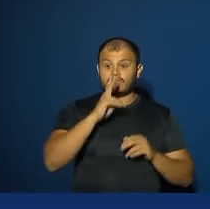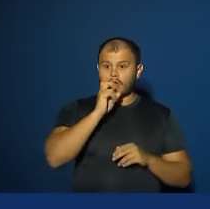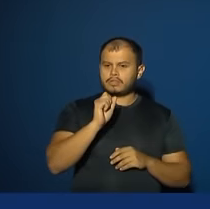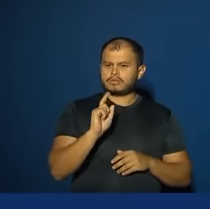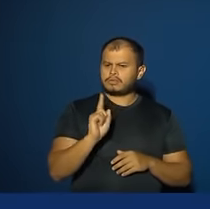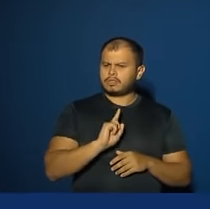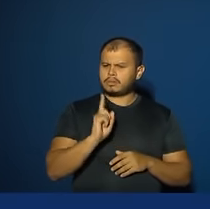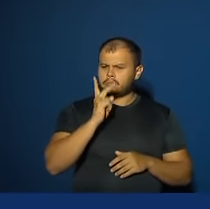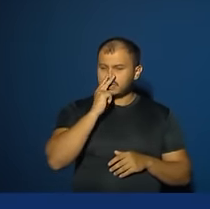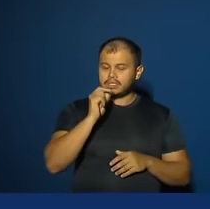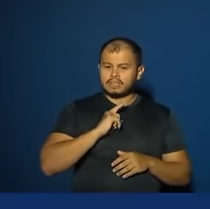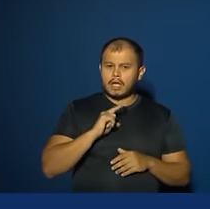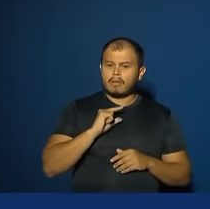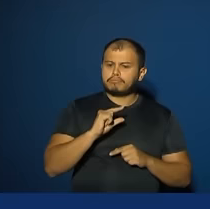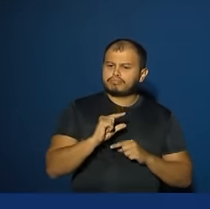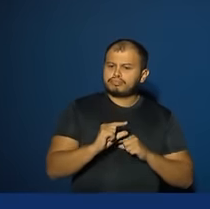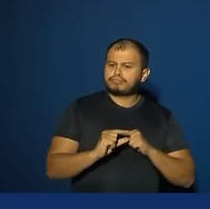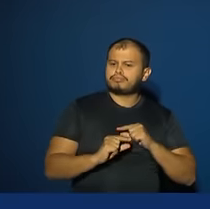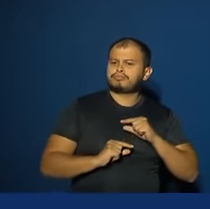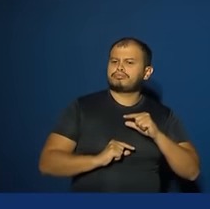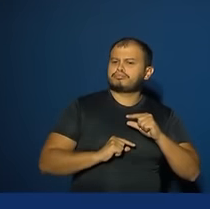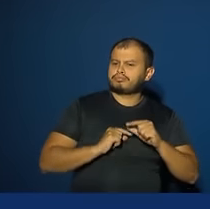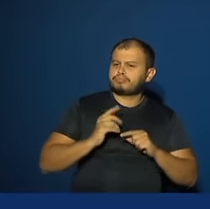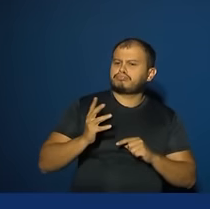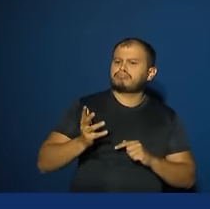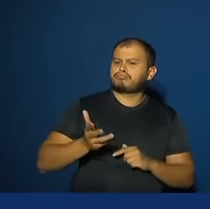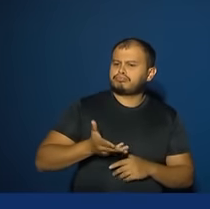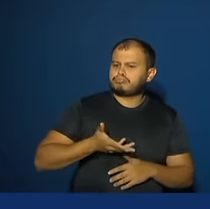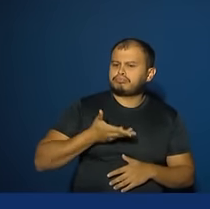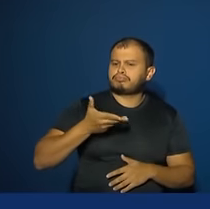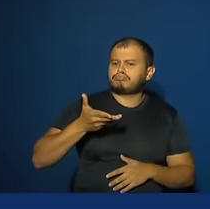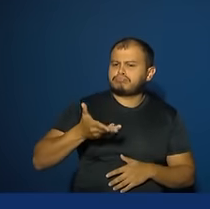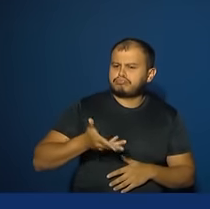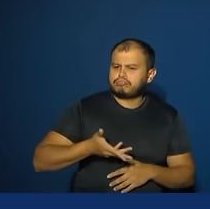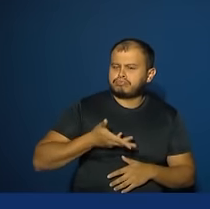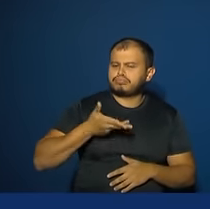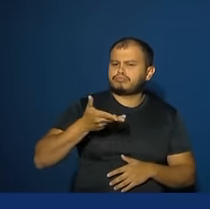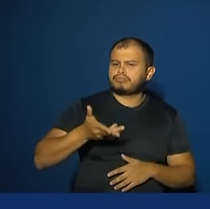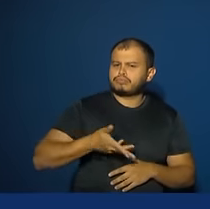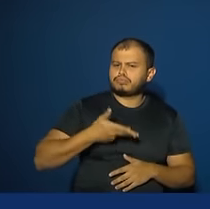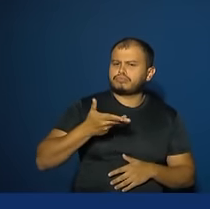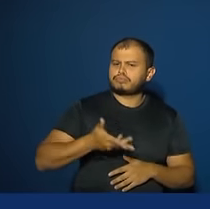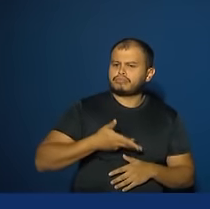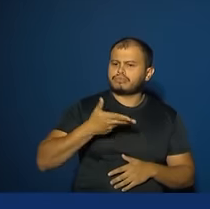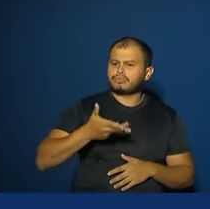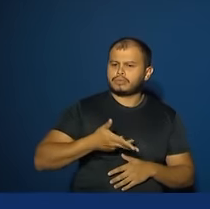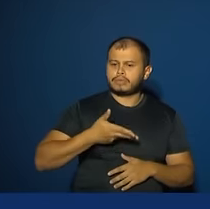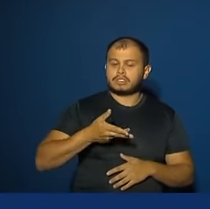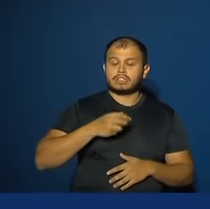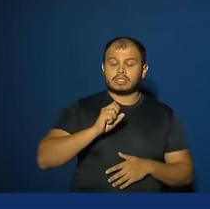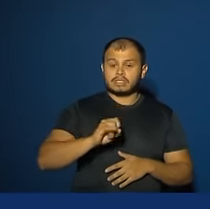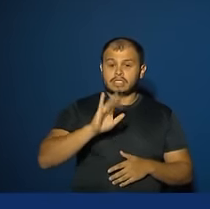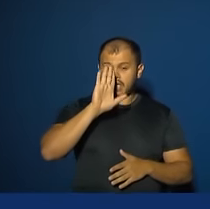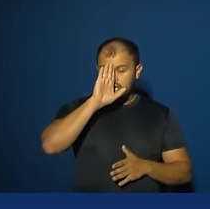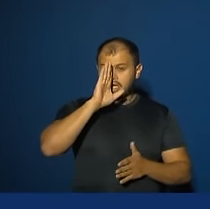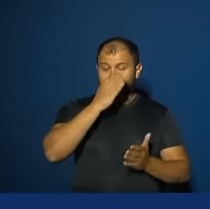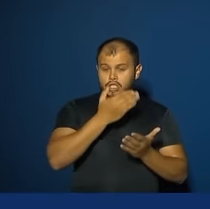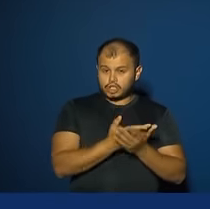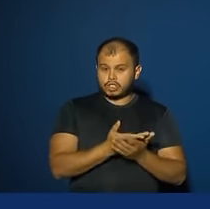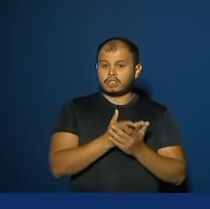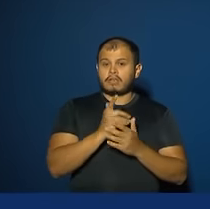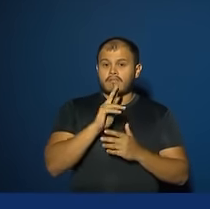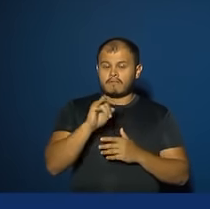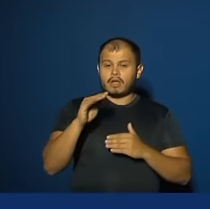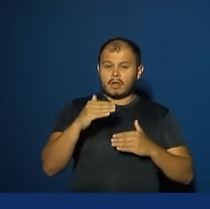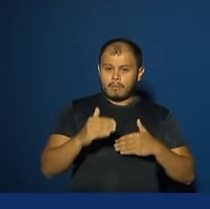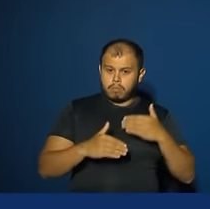economia acelerando. E isso, para quem acredita minimamente numa curva de Phillips, só teria